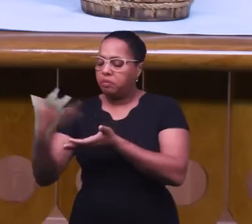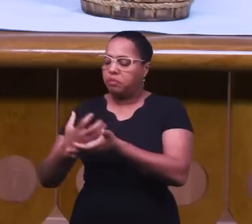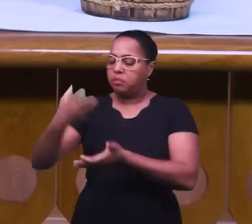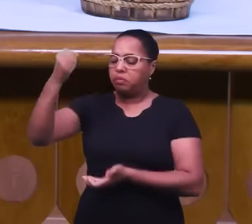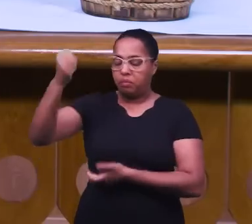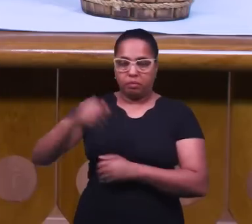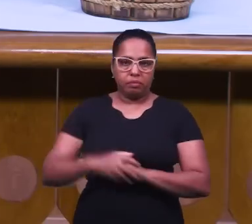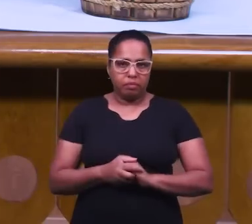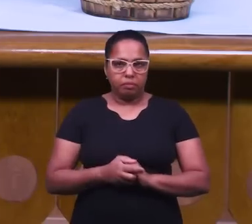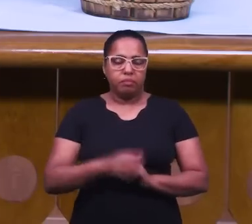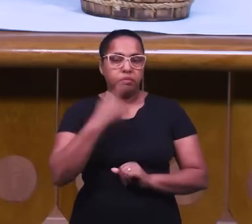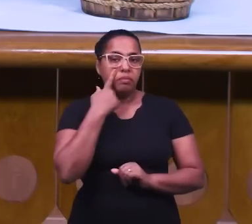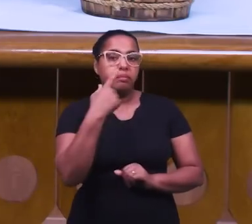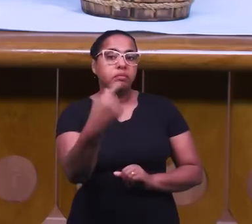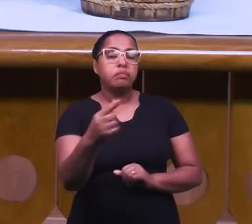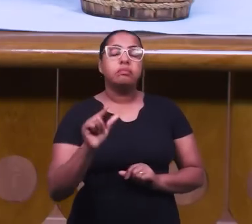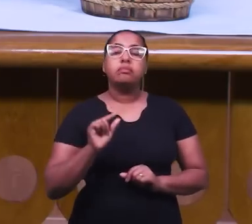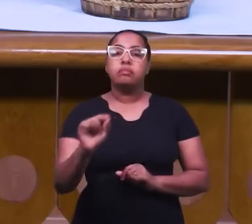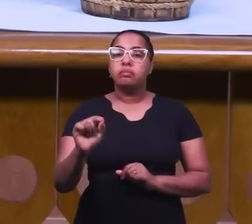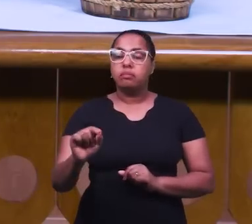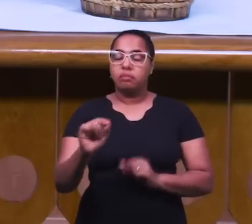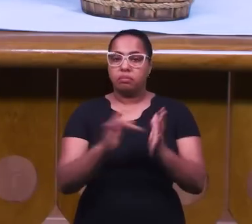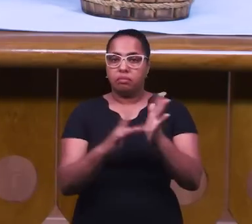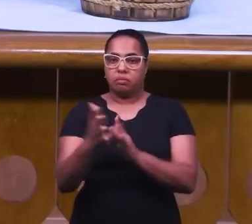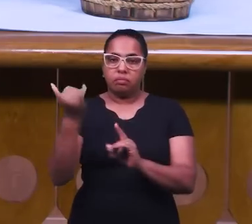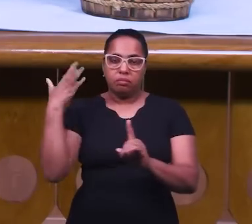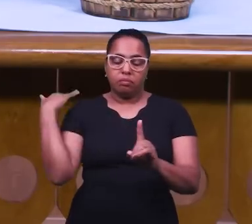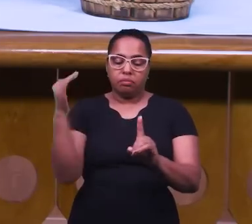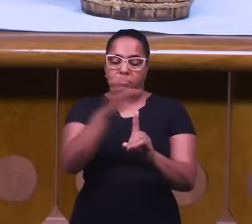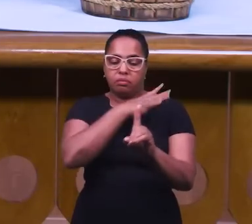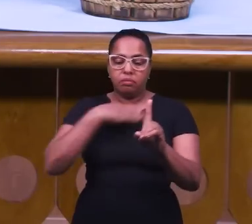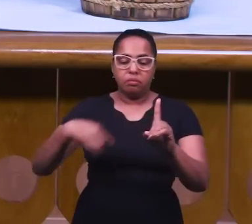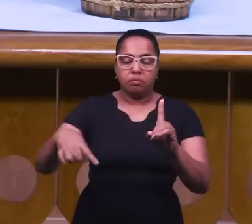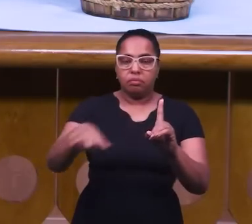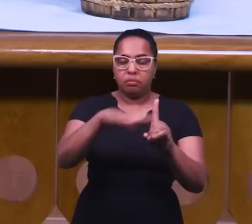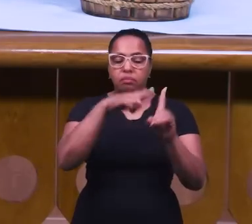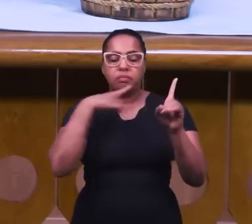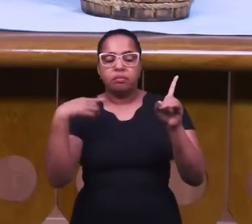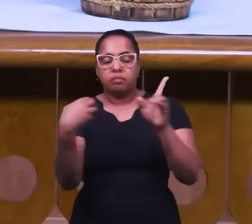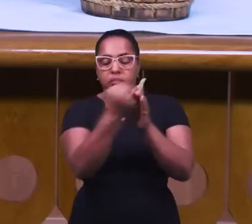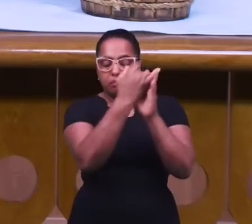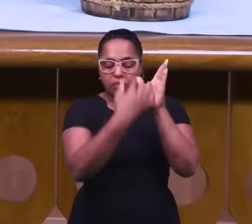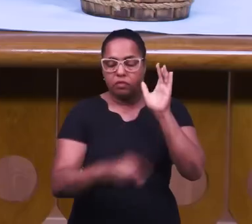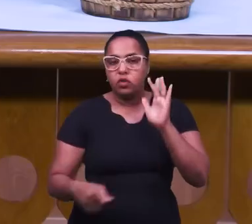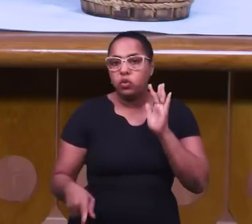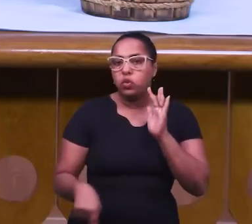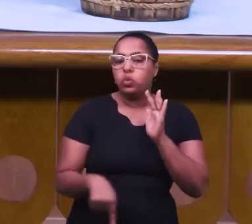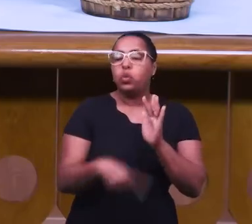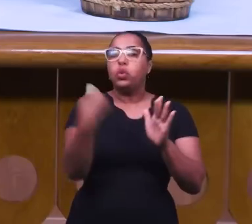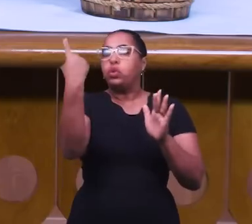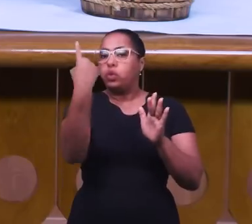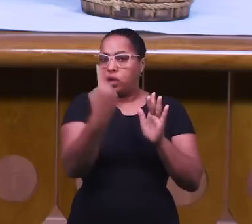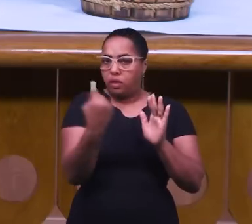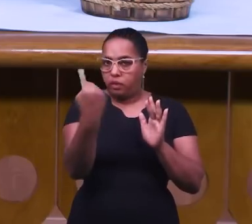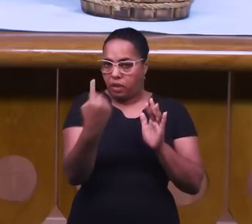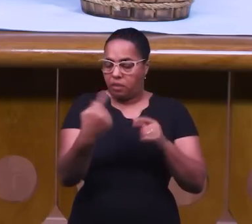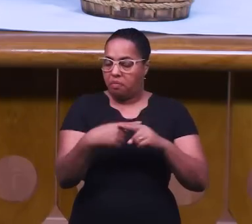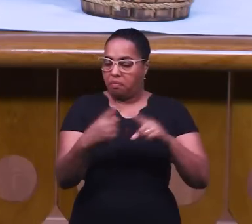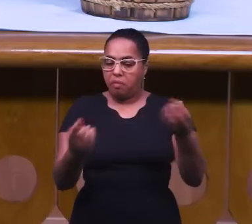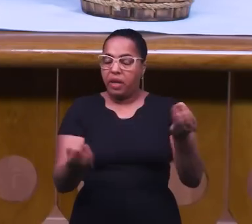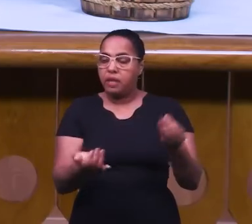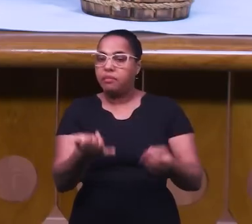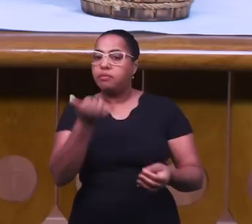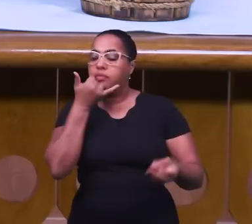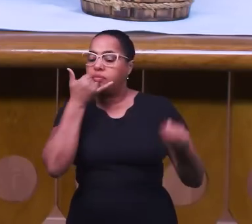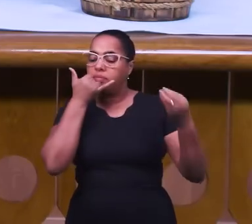arrebatamento. Interessante, Jesus derramou o seu sangue na cruz uma só vez, mas os nossos pecados, para a remissão dos nossos pecados